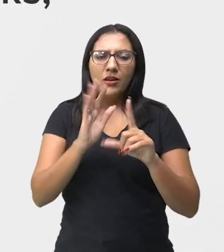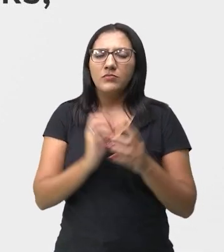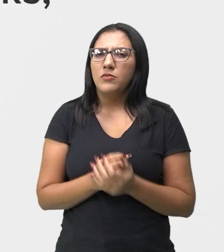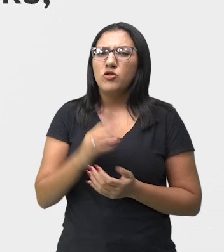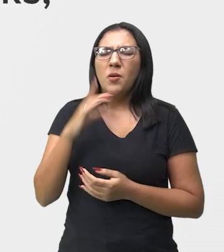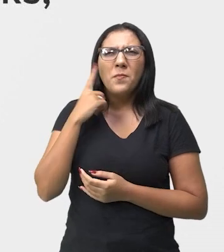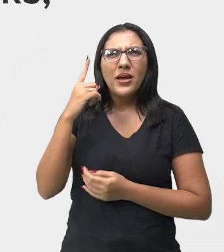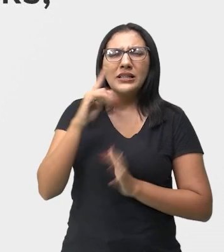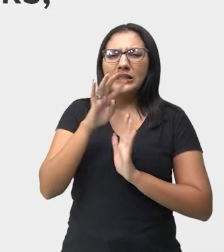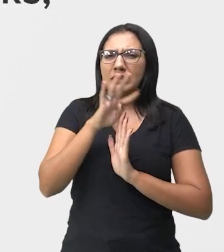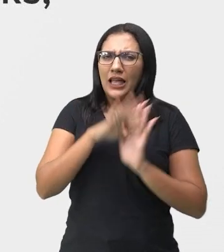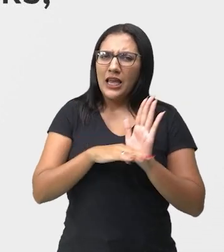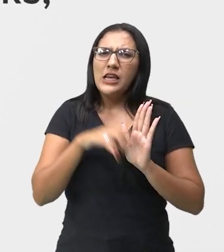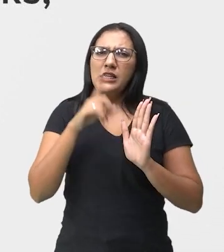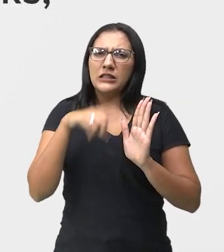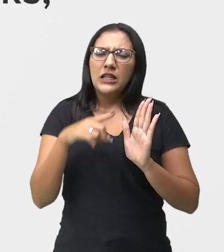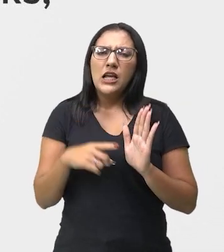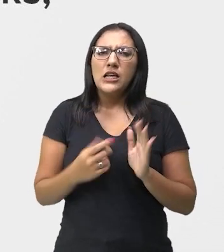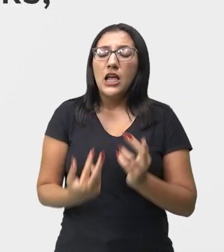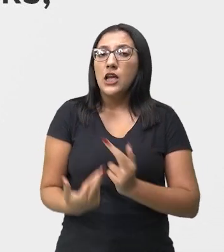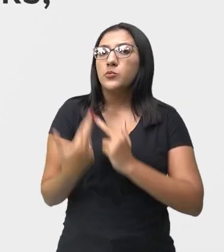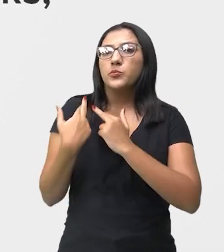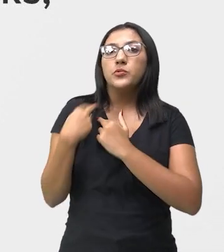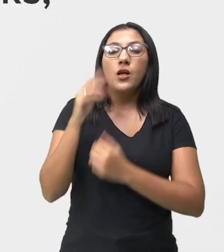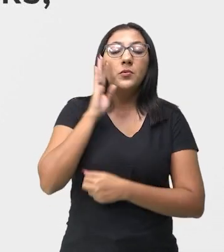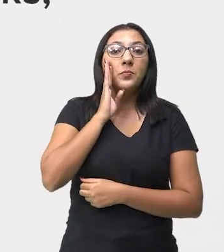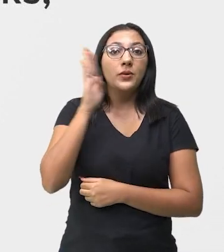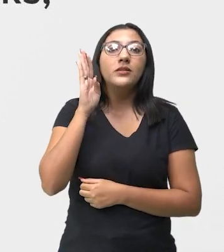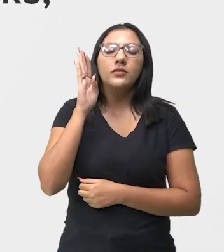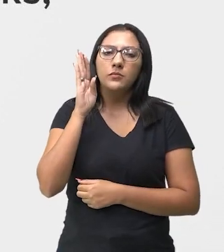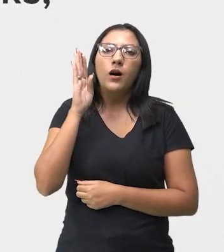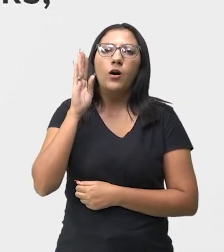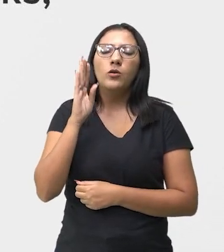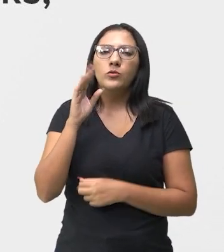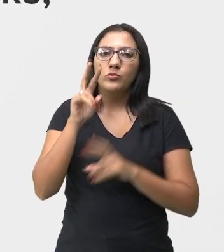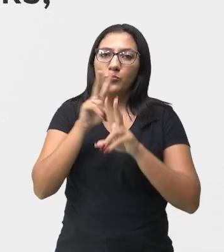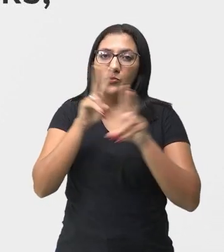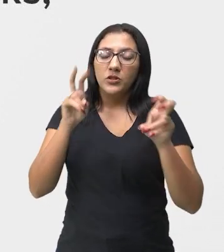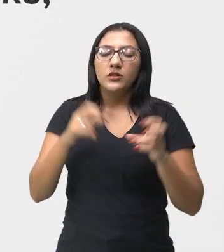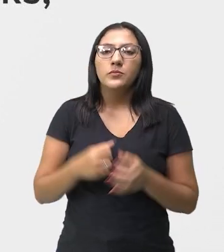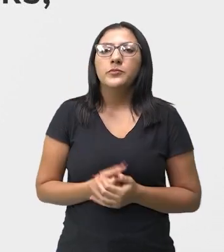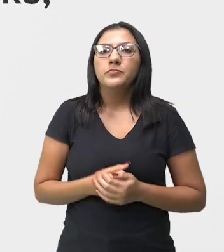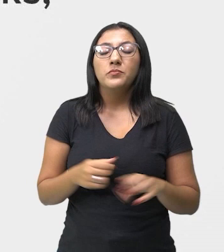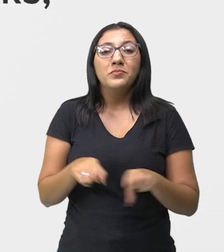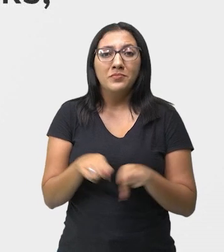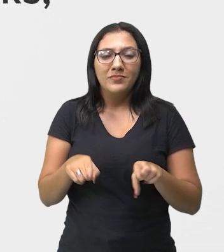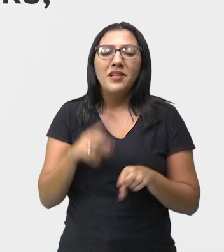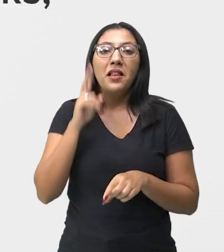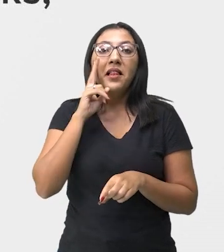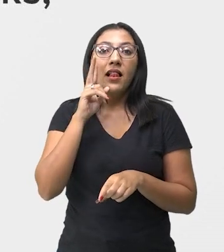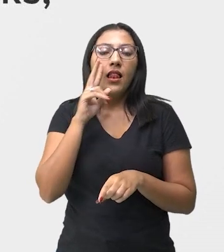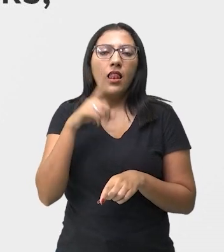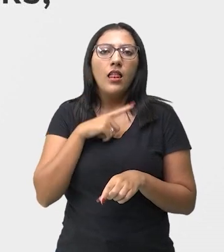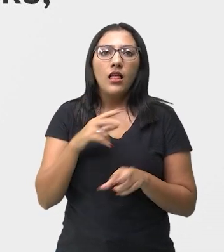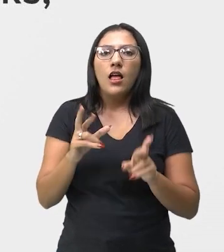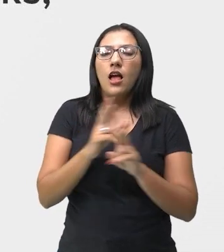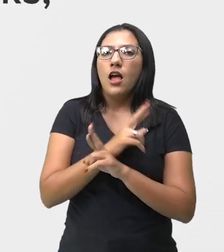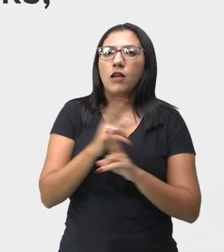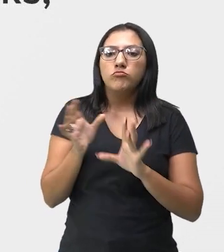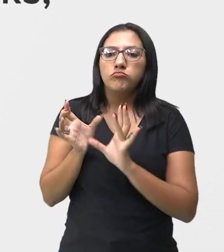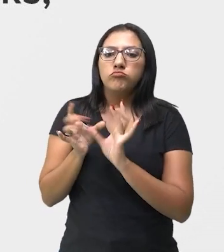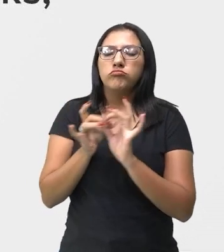trabalho em conjunto desses elementos. Então, vocês concordam comigo que se para configurar